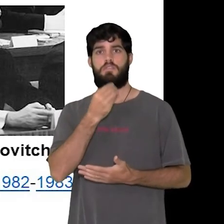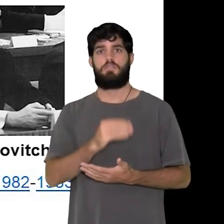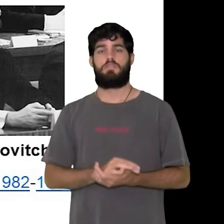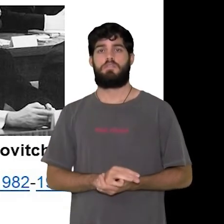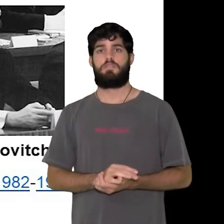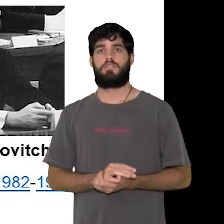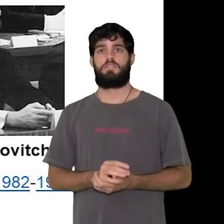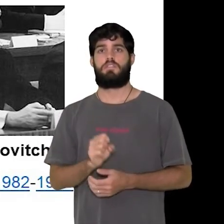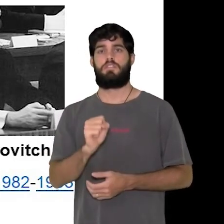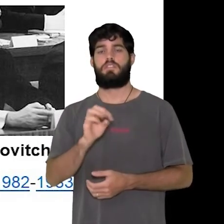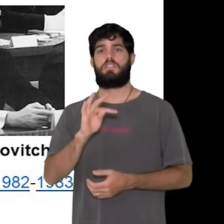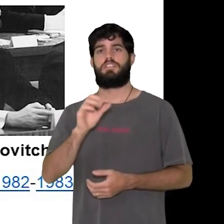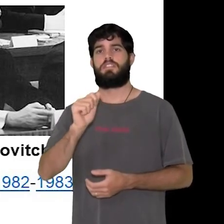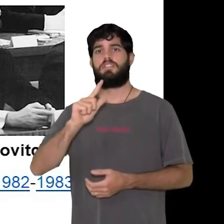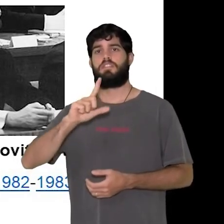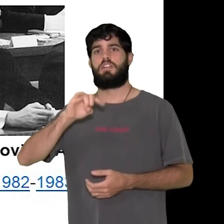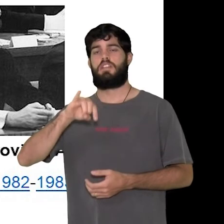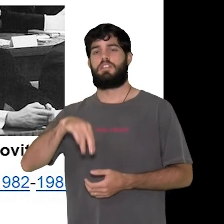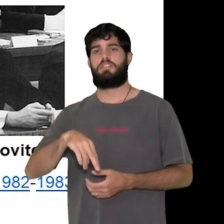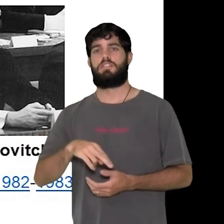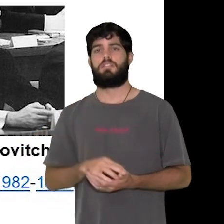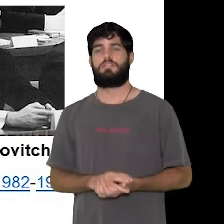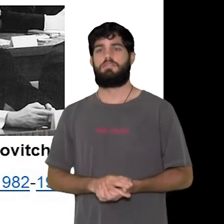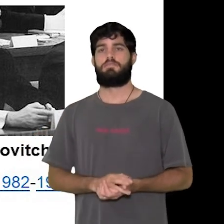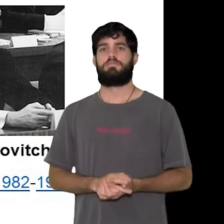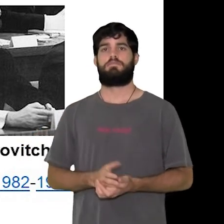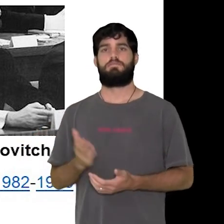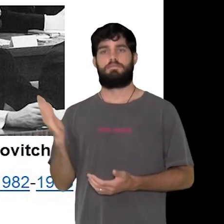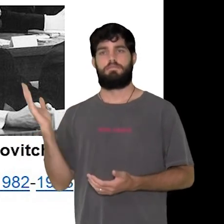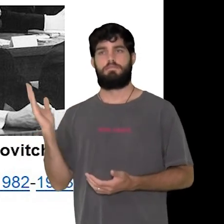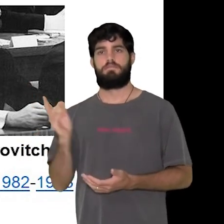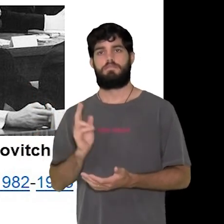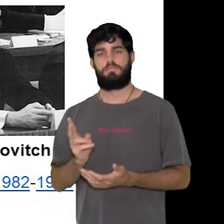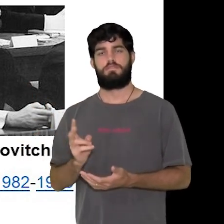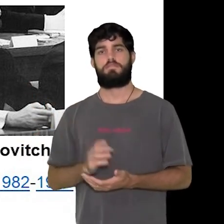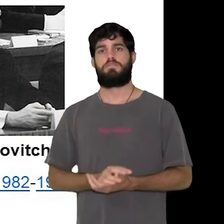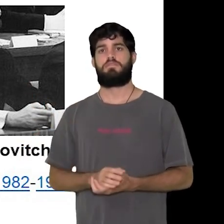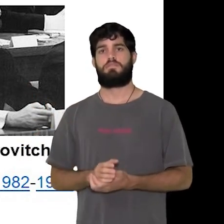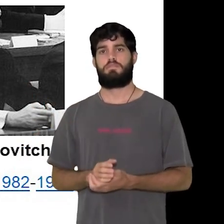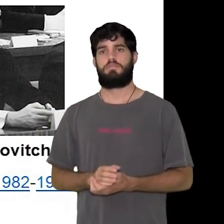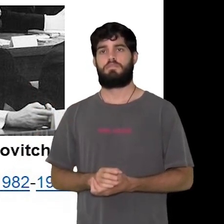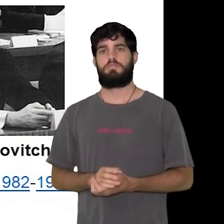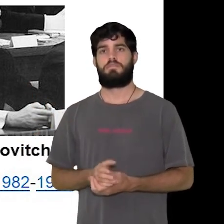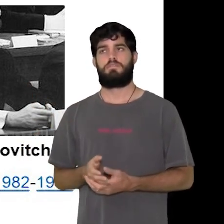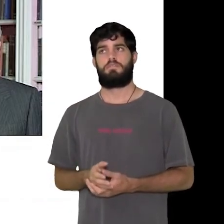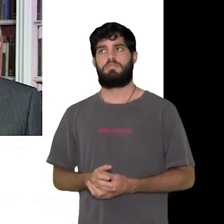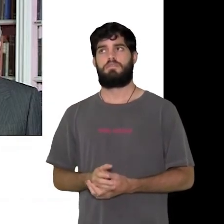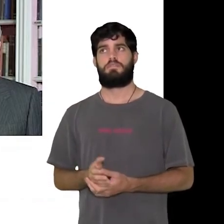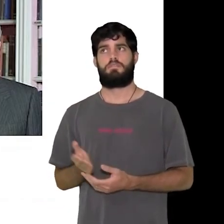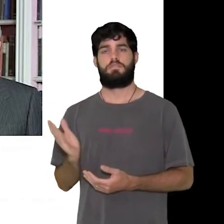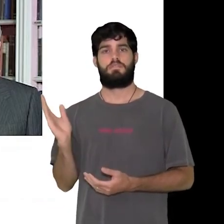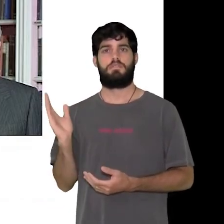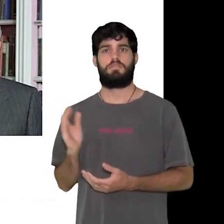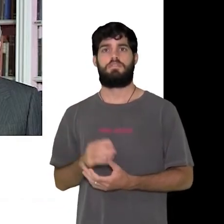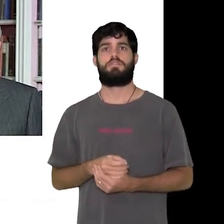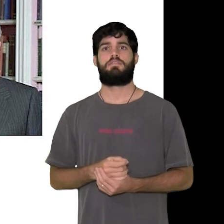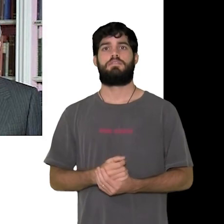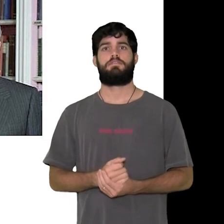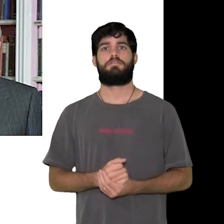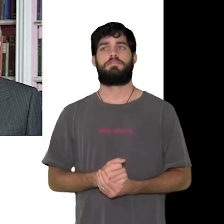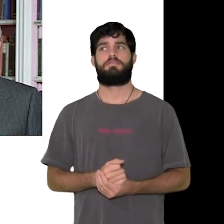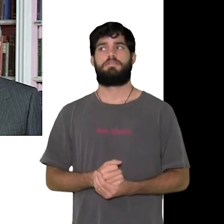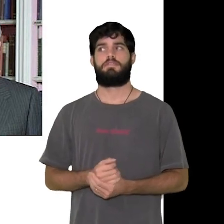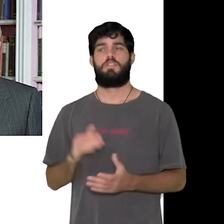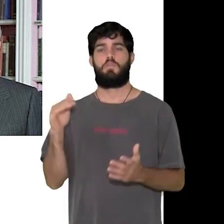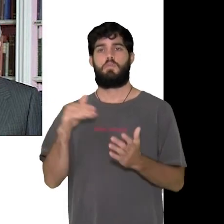de Joseph Stalin, continua com Nikita Khrushchev, Brezhnev, Andropov, Chernenko